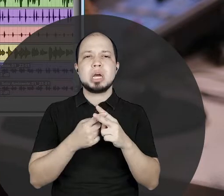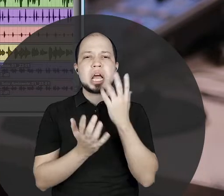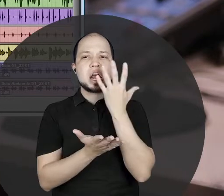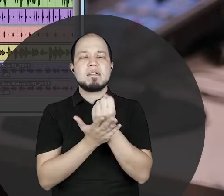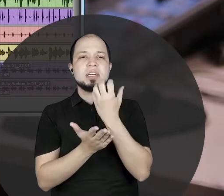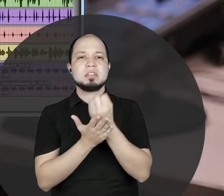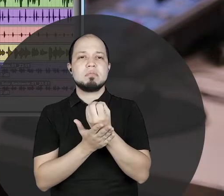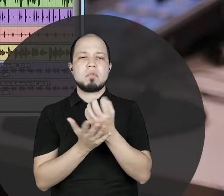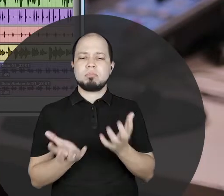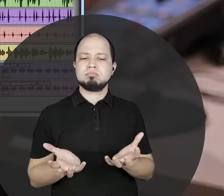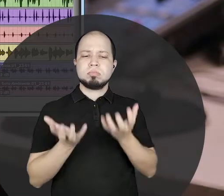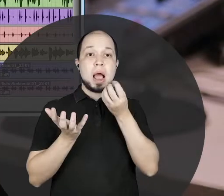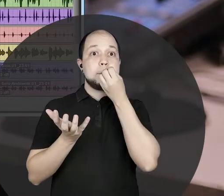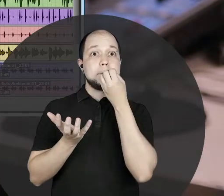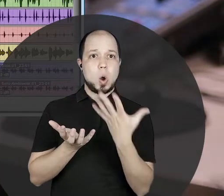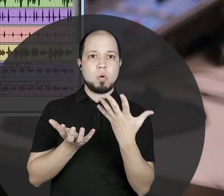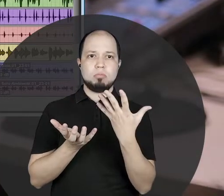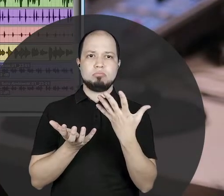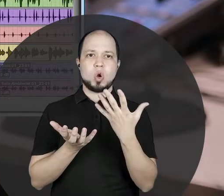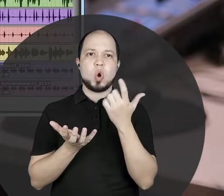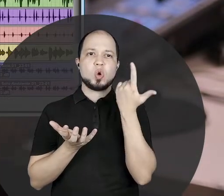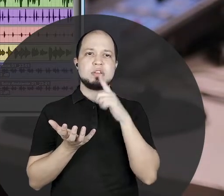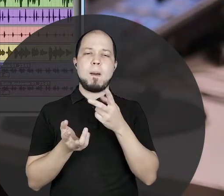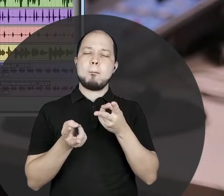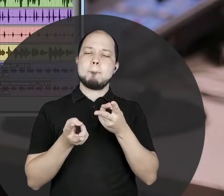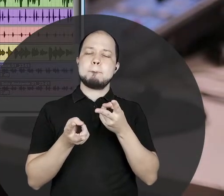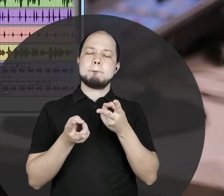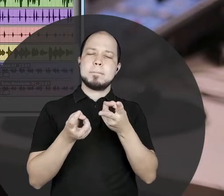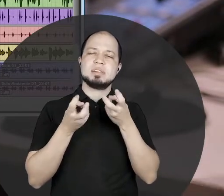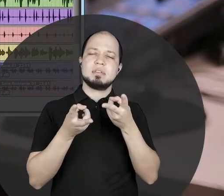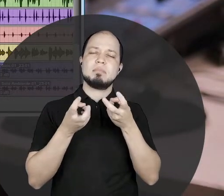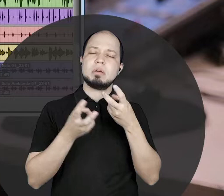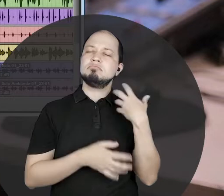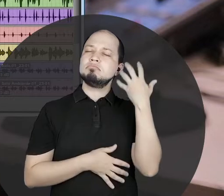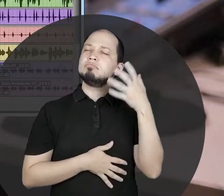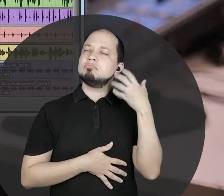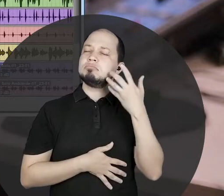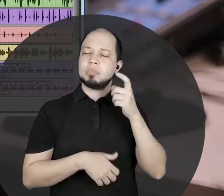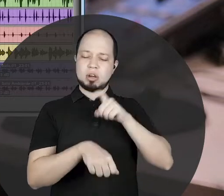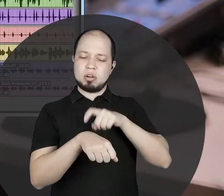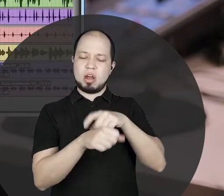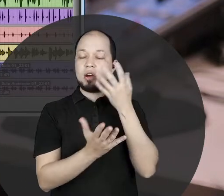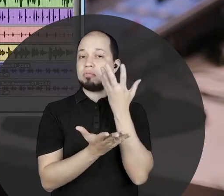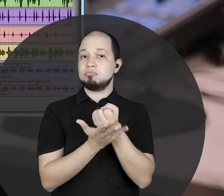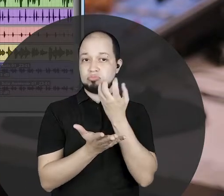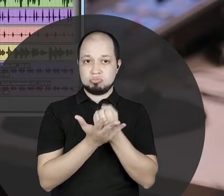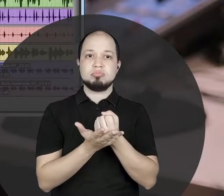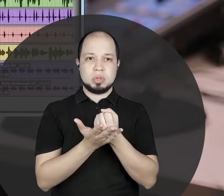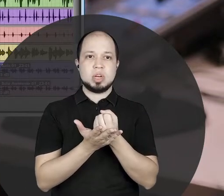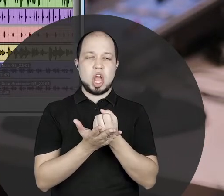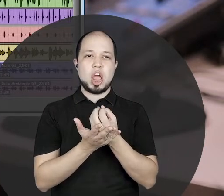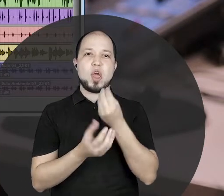murcho, para que a gente pudesse já sentir um certo peso aqui na hora de gravar. Enfim, isso interfere já no jeito